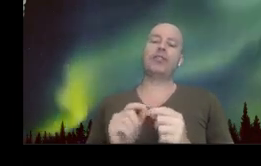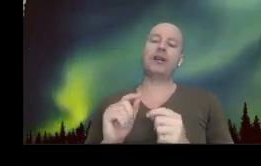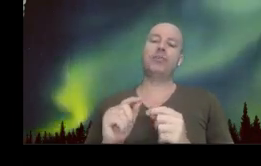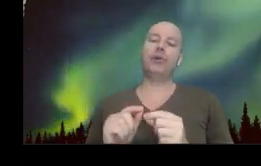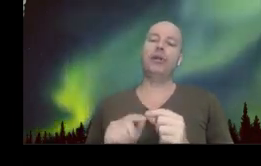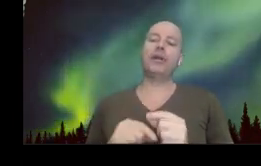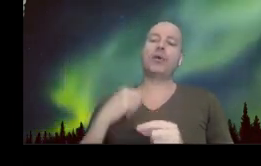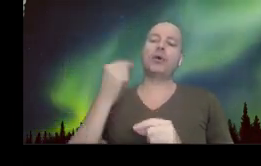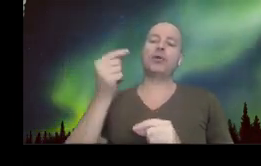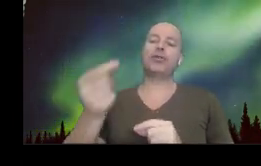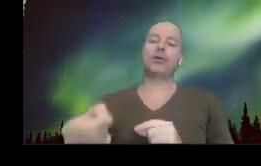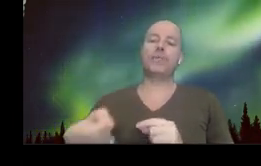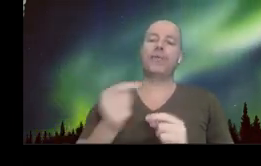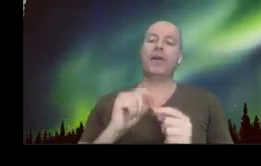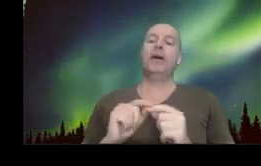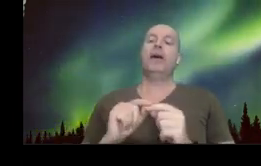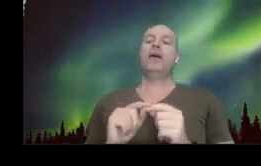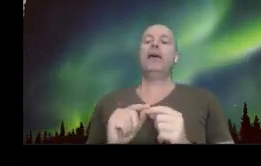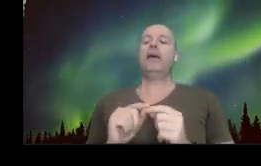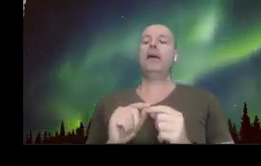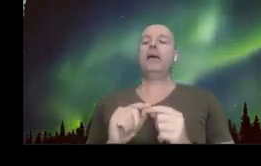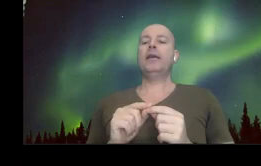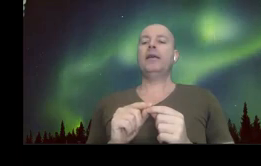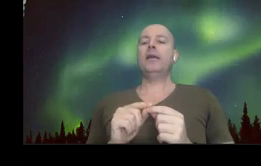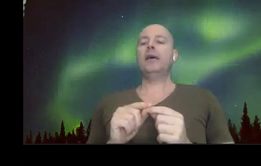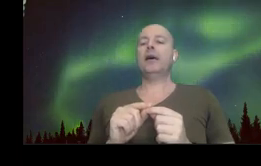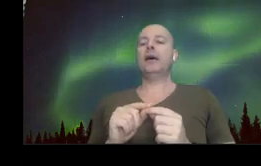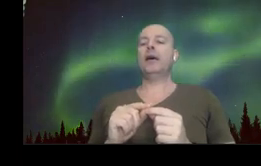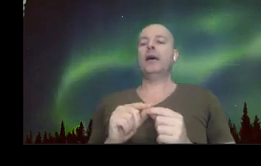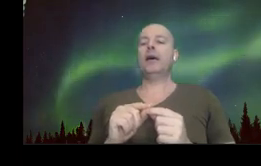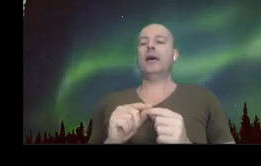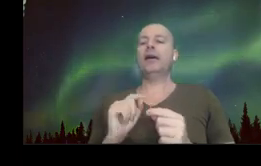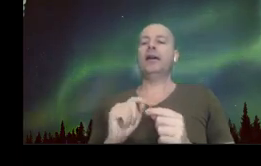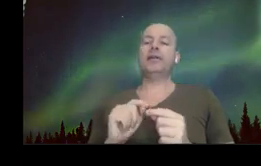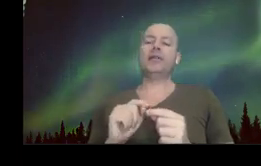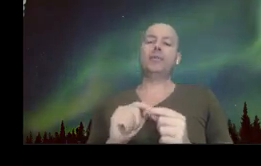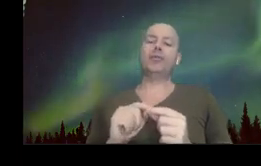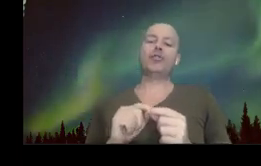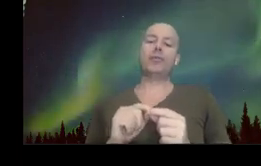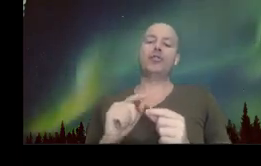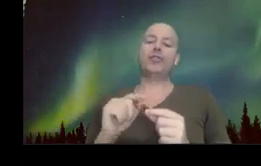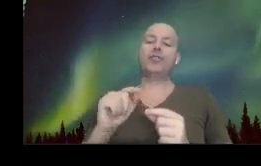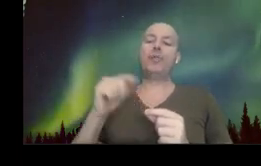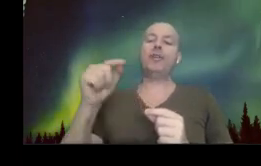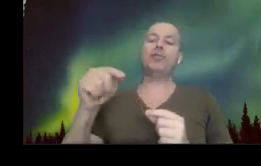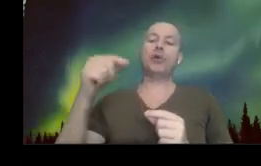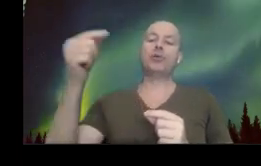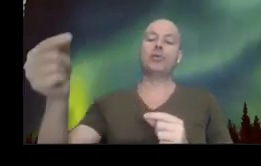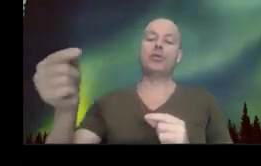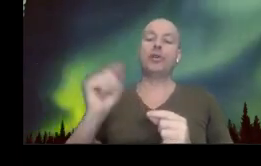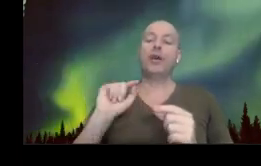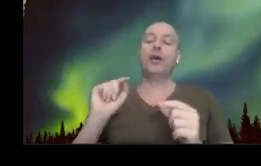a chamar de trampolim ecológico, e em inglês as pessoas chamam de